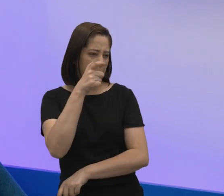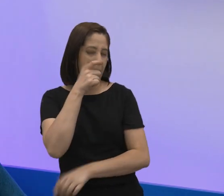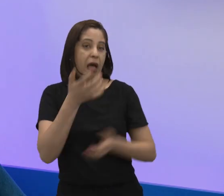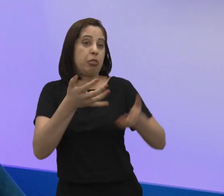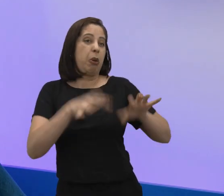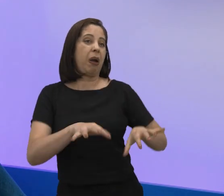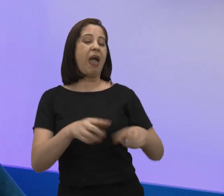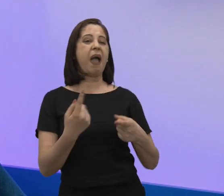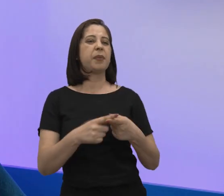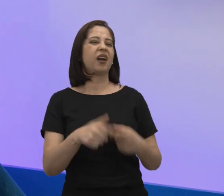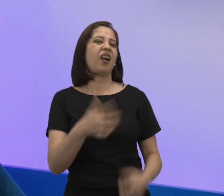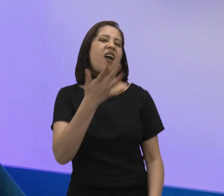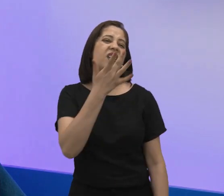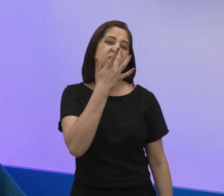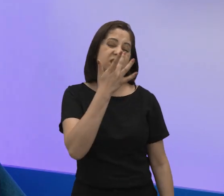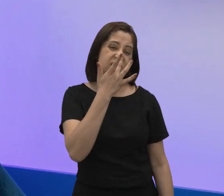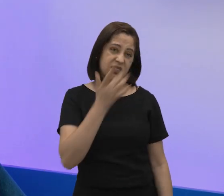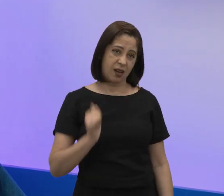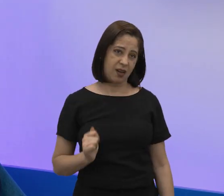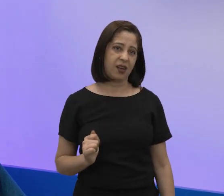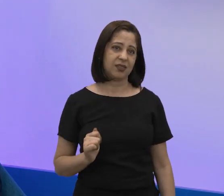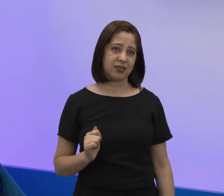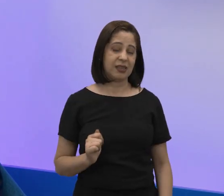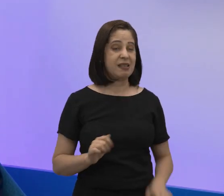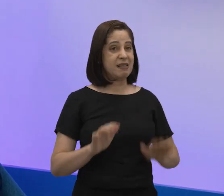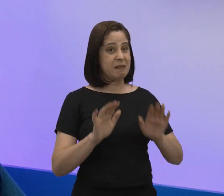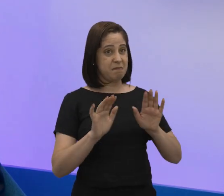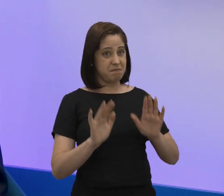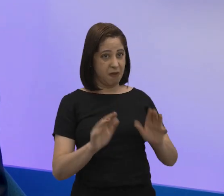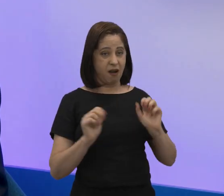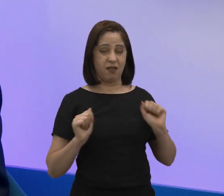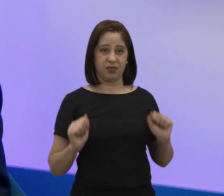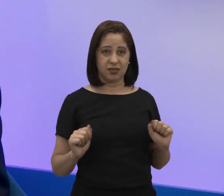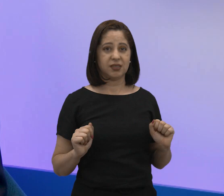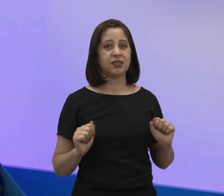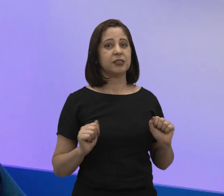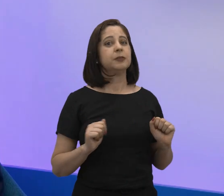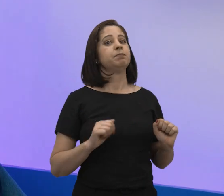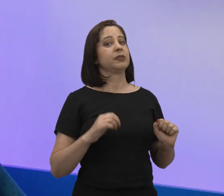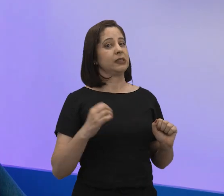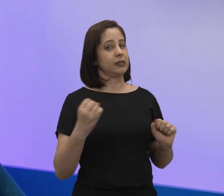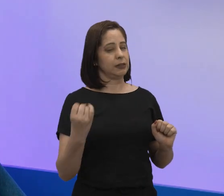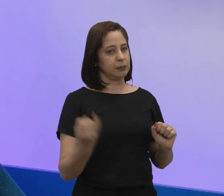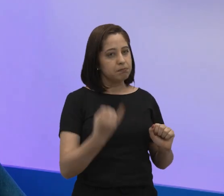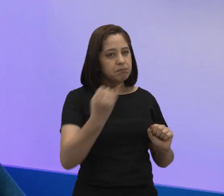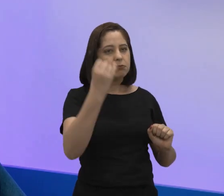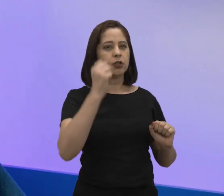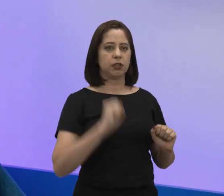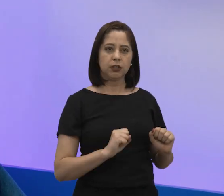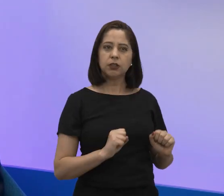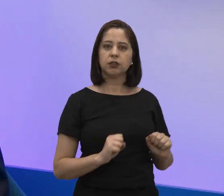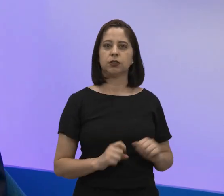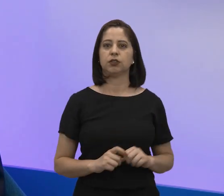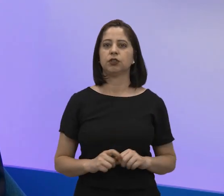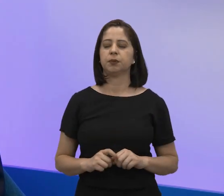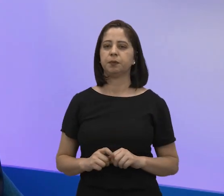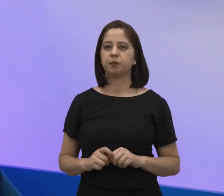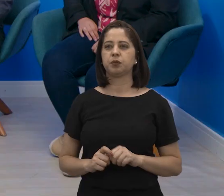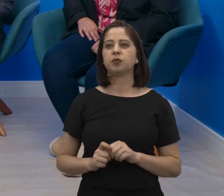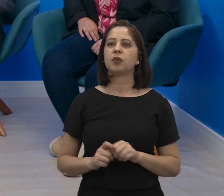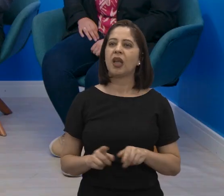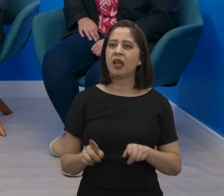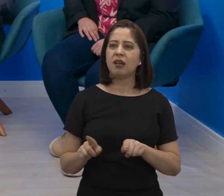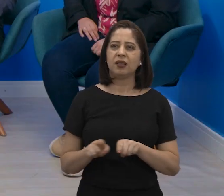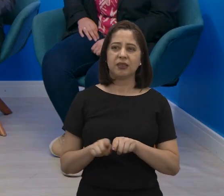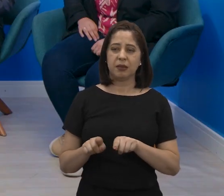não assistindo. Mas é uma questão muito relevante dentro do ambiente democrático, né? E